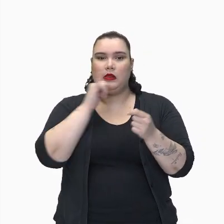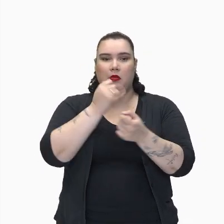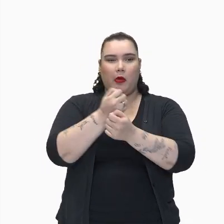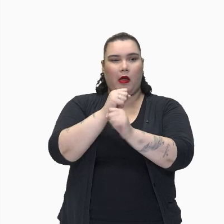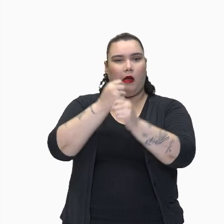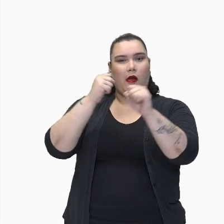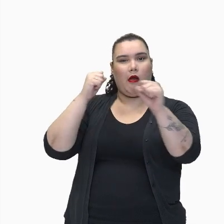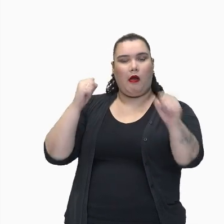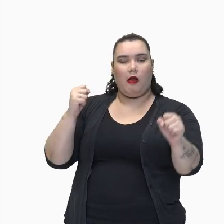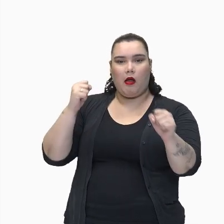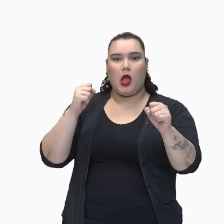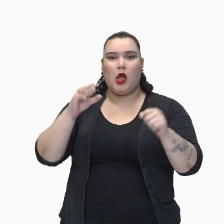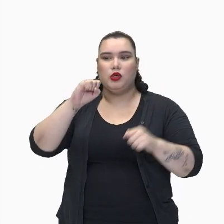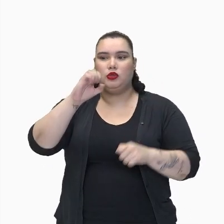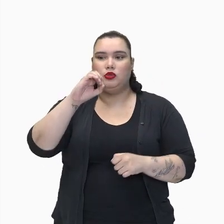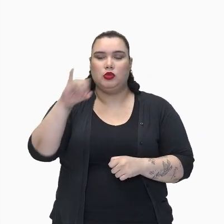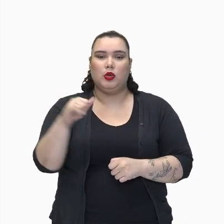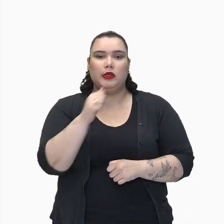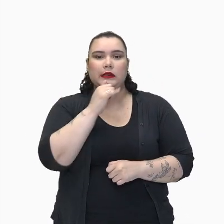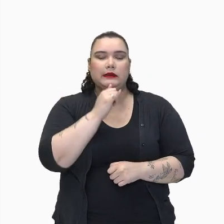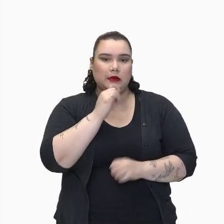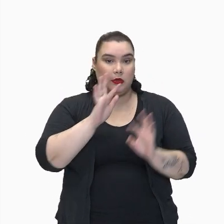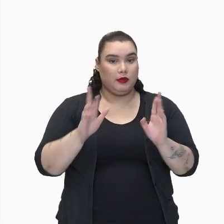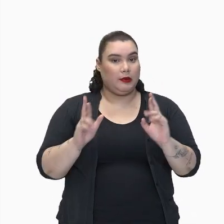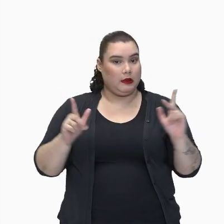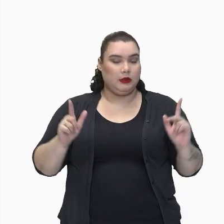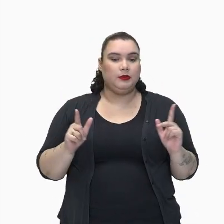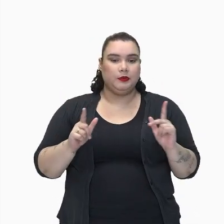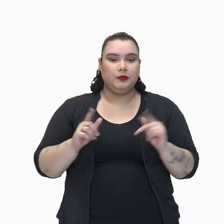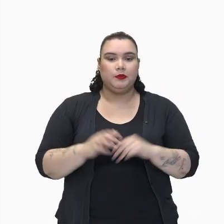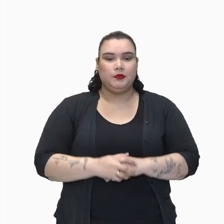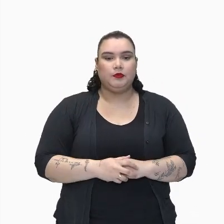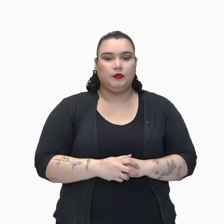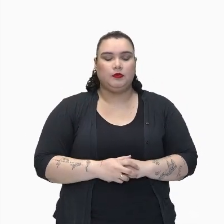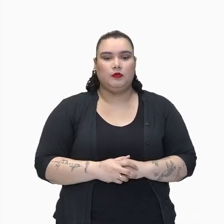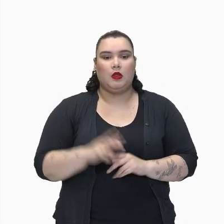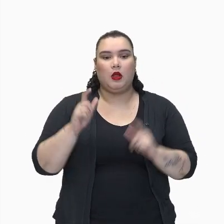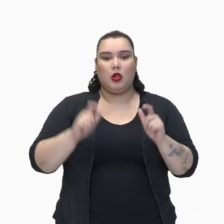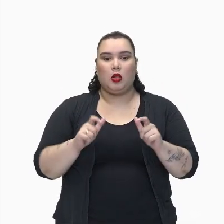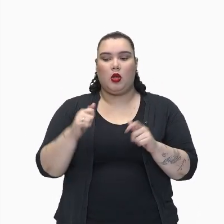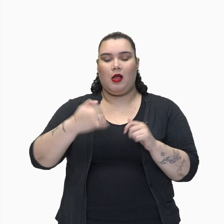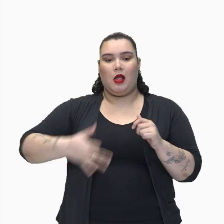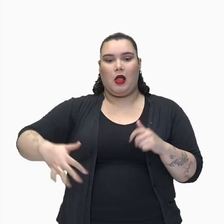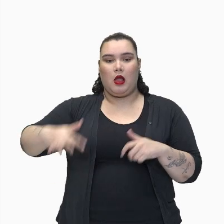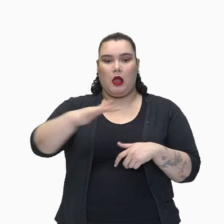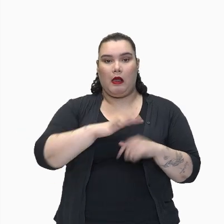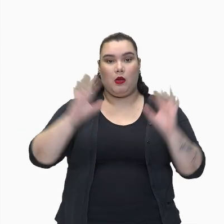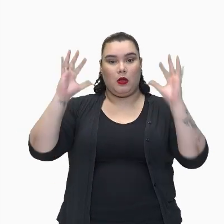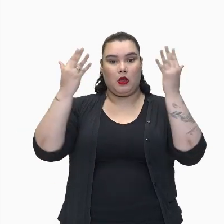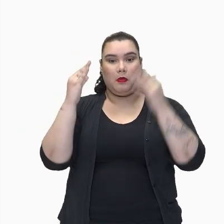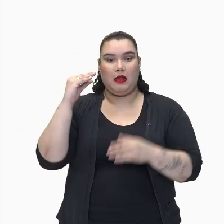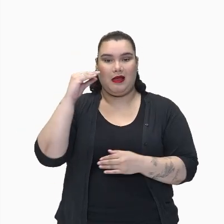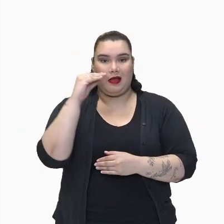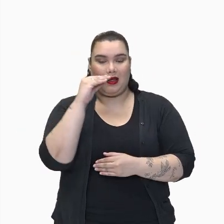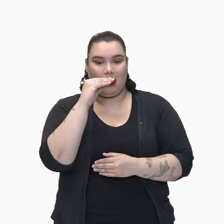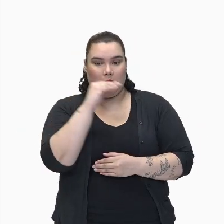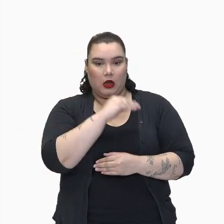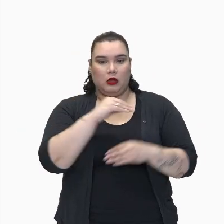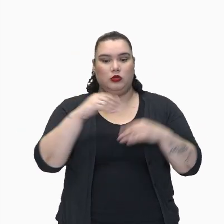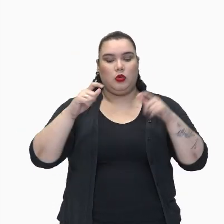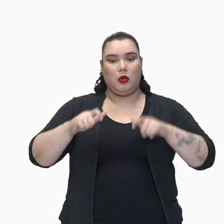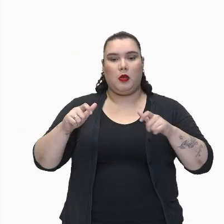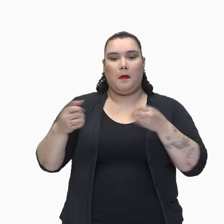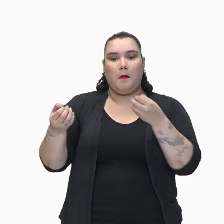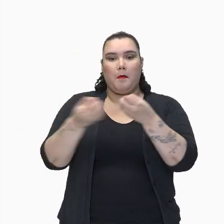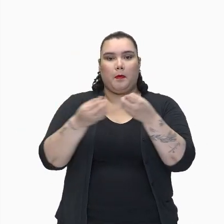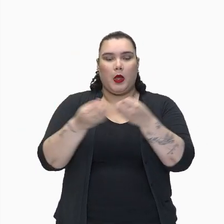caso da América Central, mas só para dar um exemplo. Então elas estão sempre localizadas em áreas de clima quente e úmido no